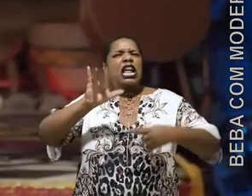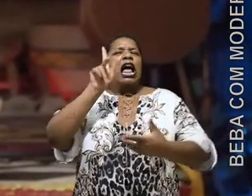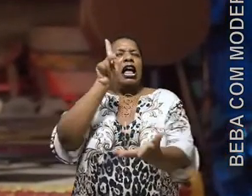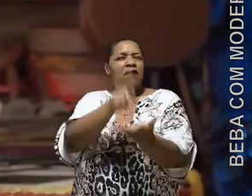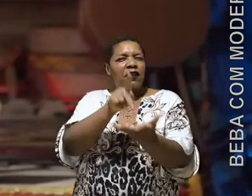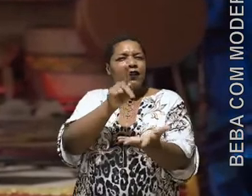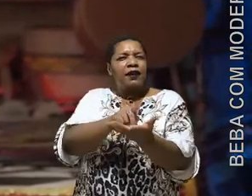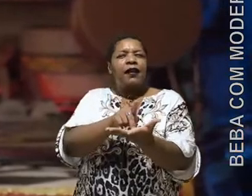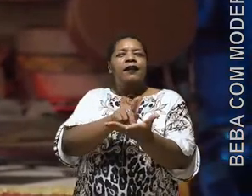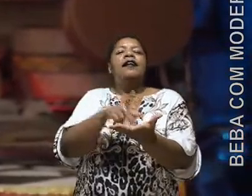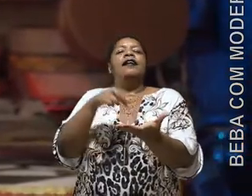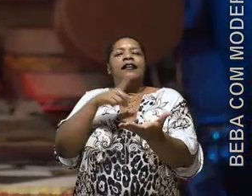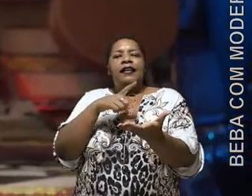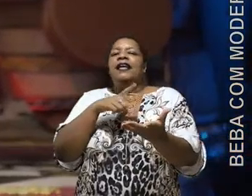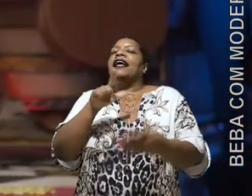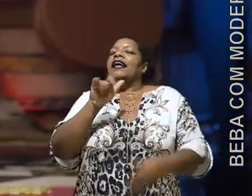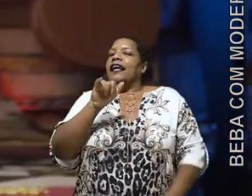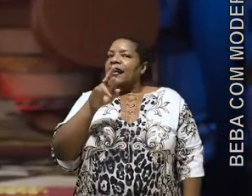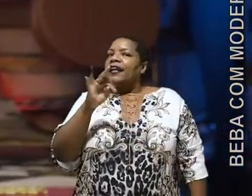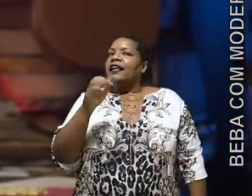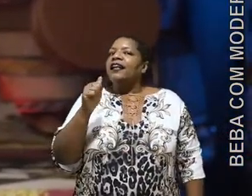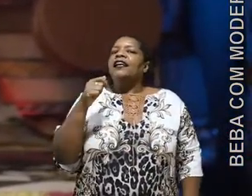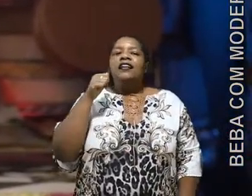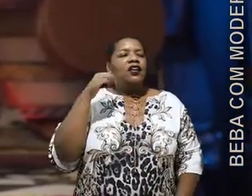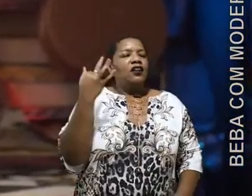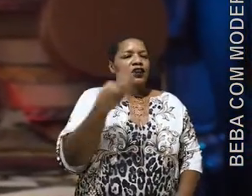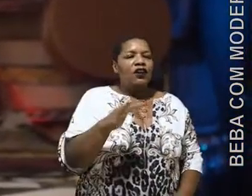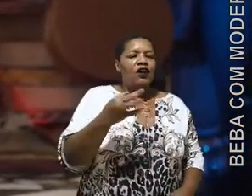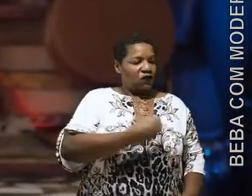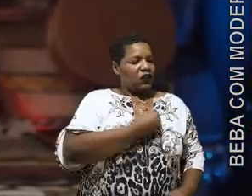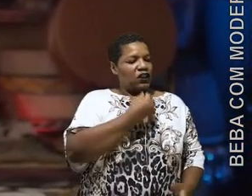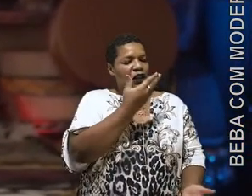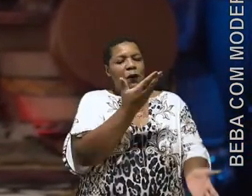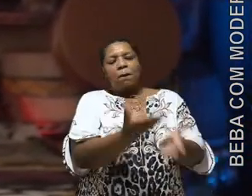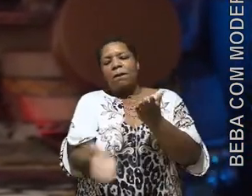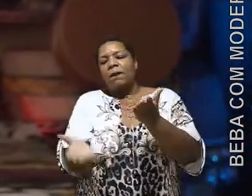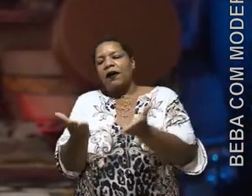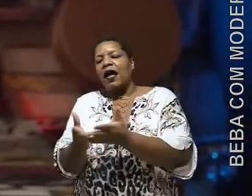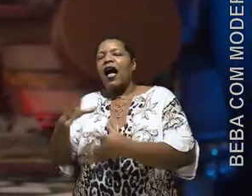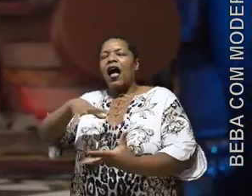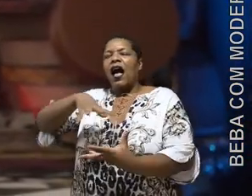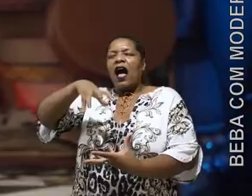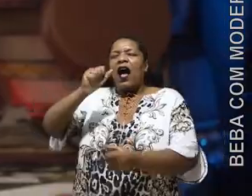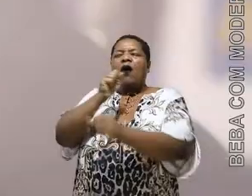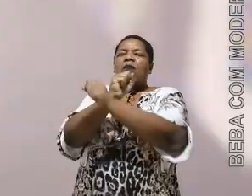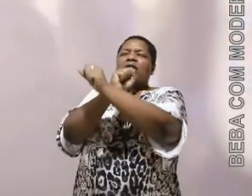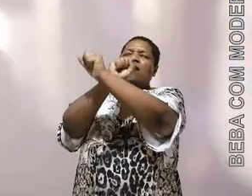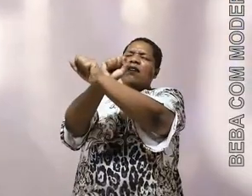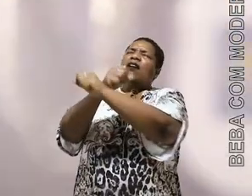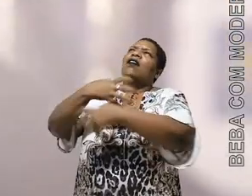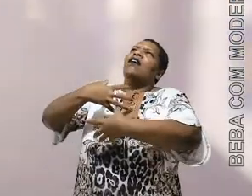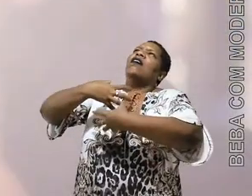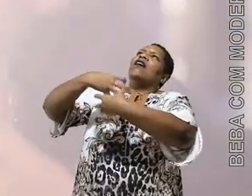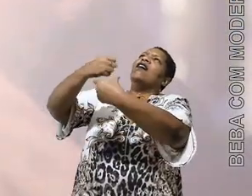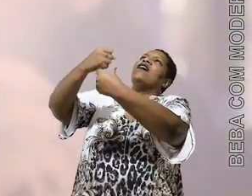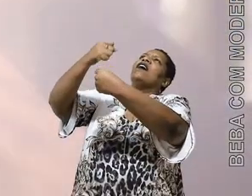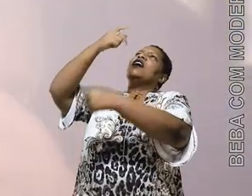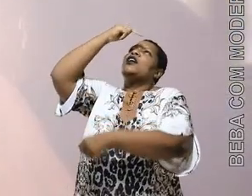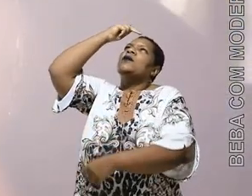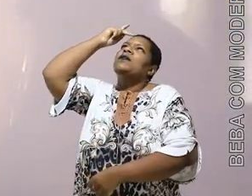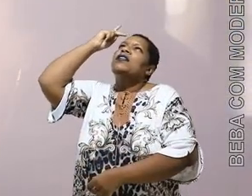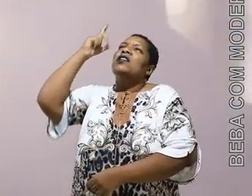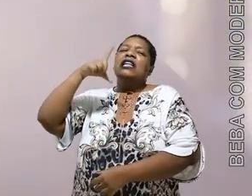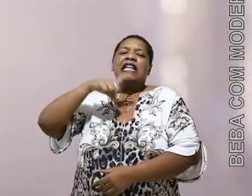verdade ou nossas rotas e trilhas criou uma admiração armadilhas medidas feridas vidas perdidas almas cativas absorvidas